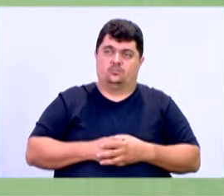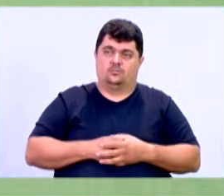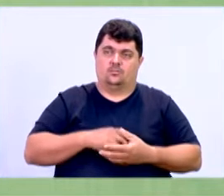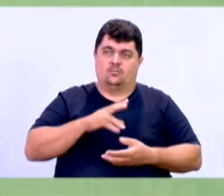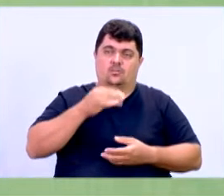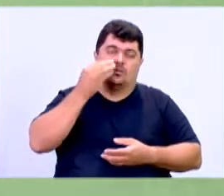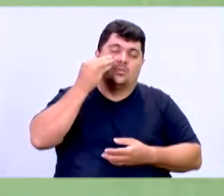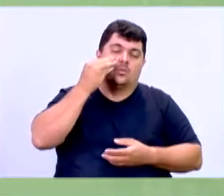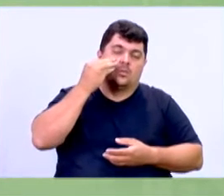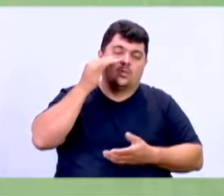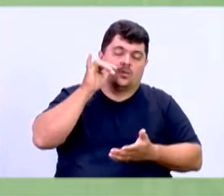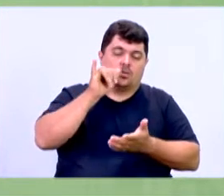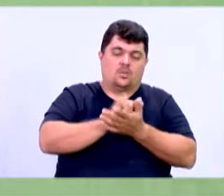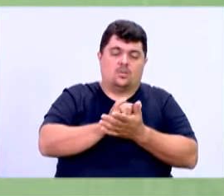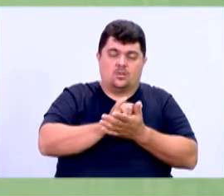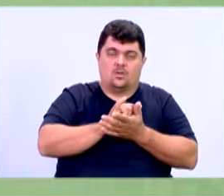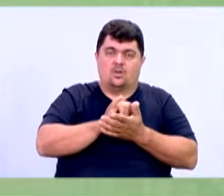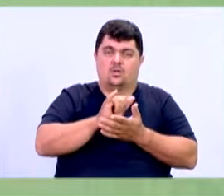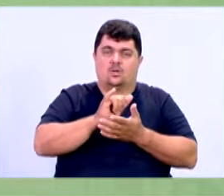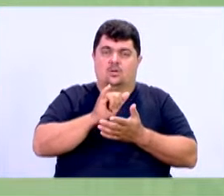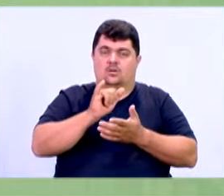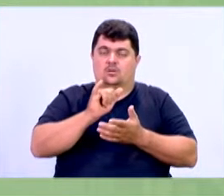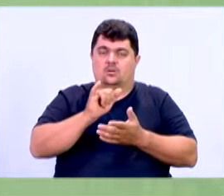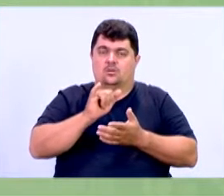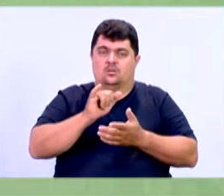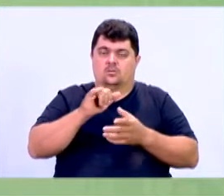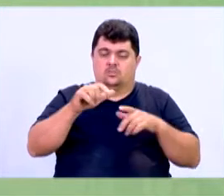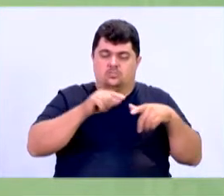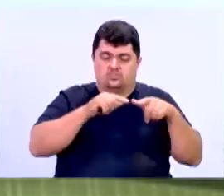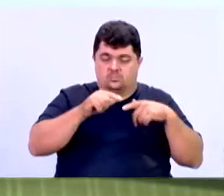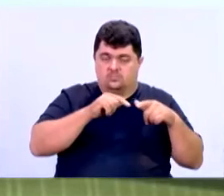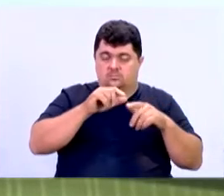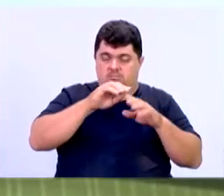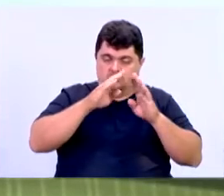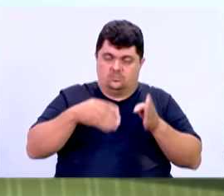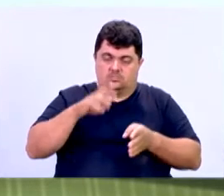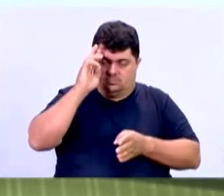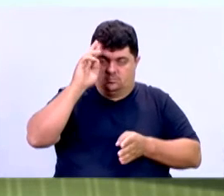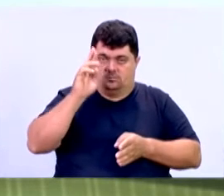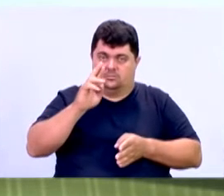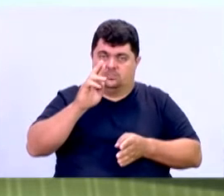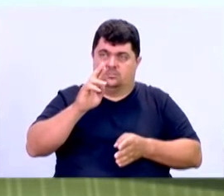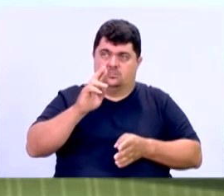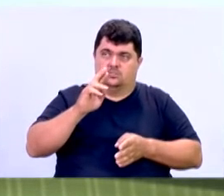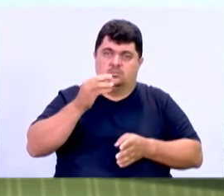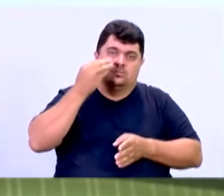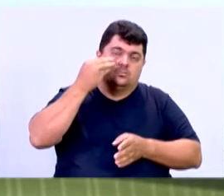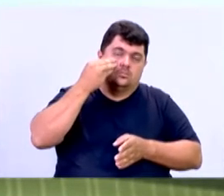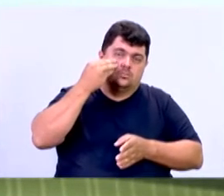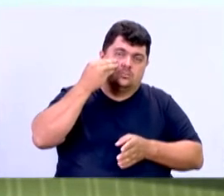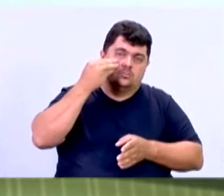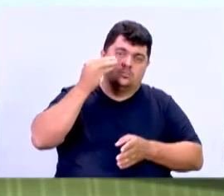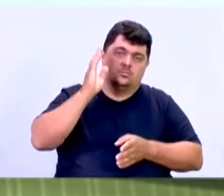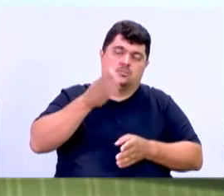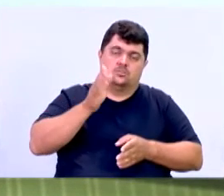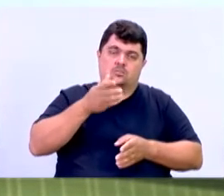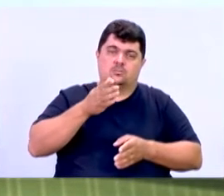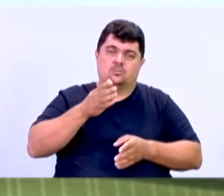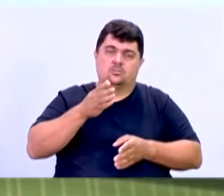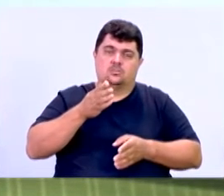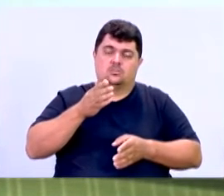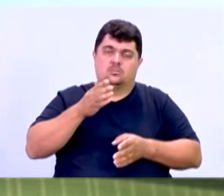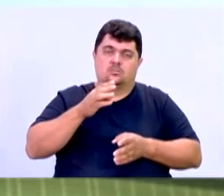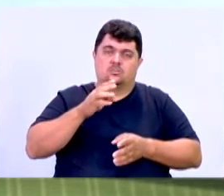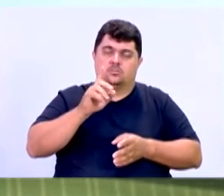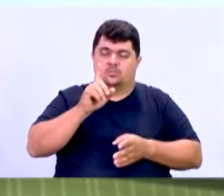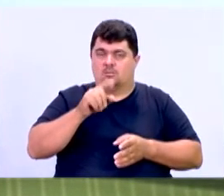simular a instalação de uma ferramenta que trabalha como servidor web no nosso computador, simulando como se a gente acessasse uma página